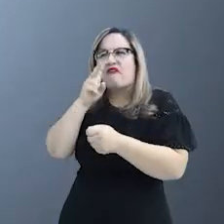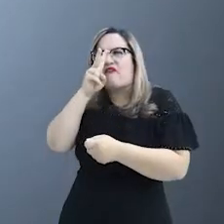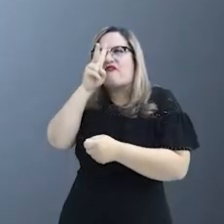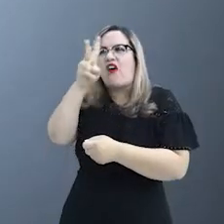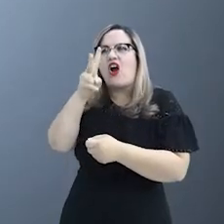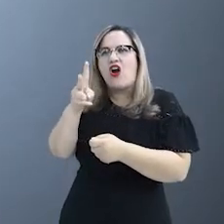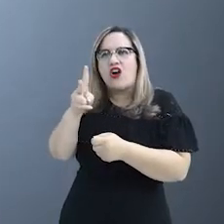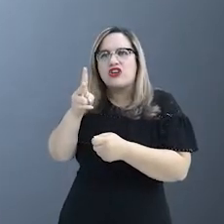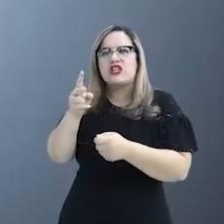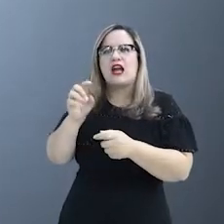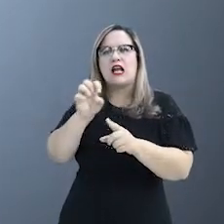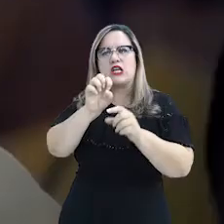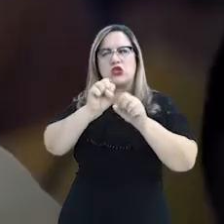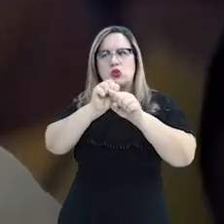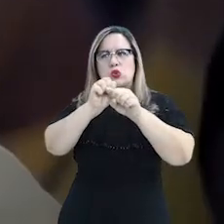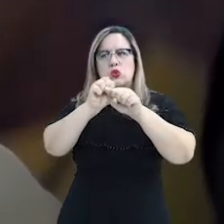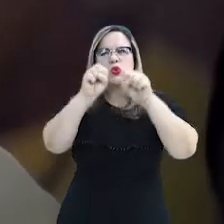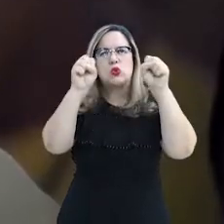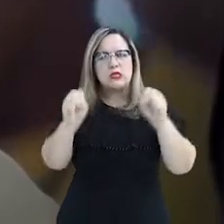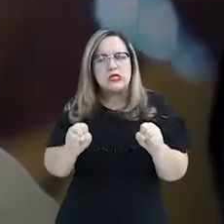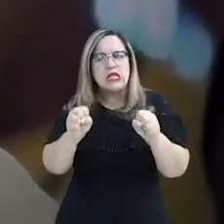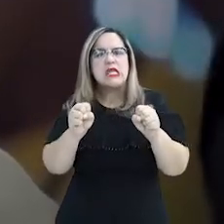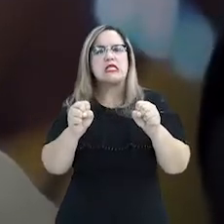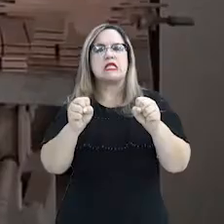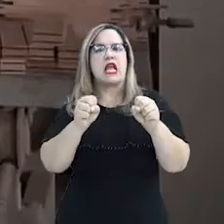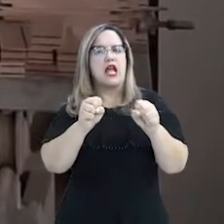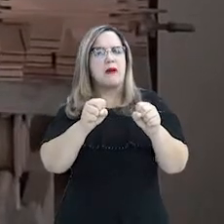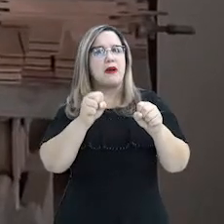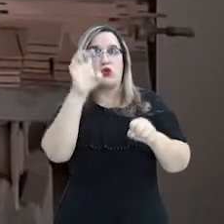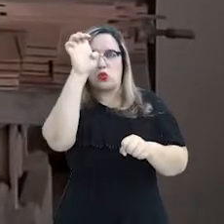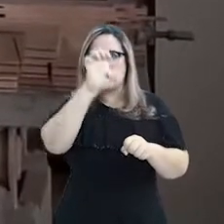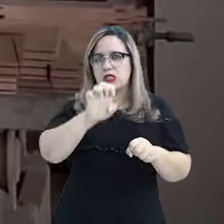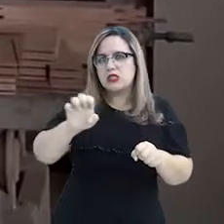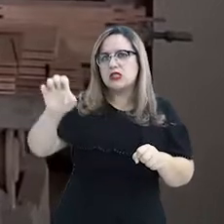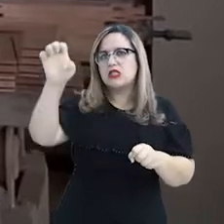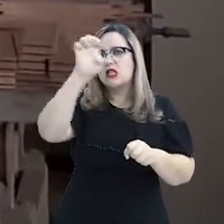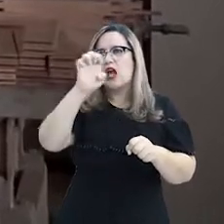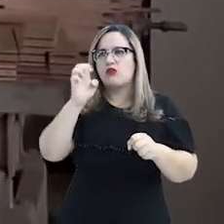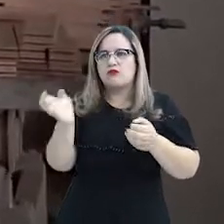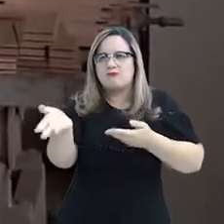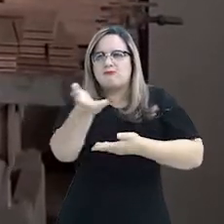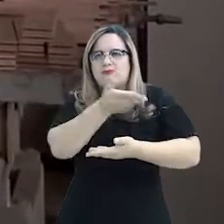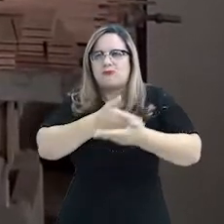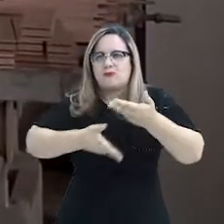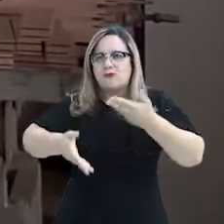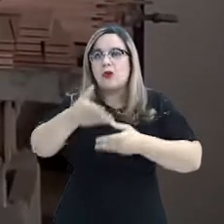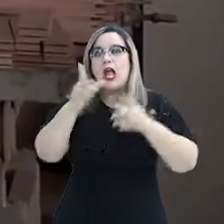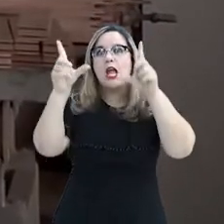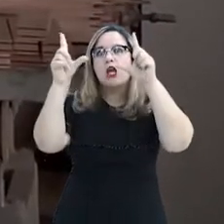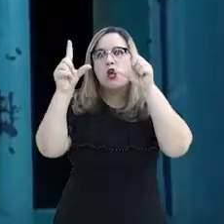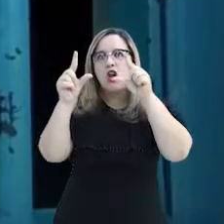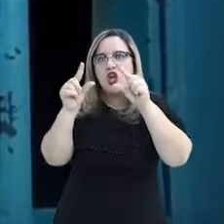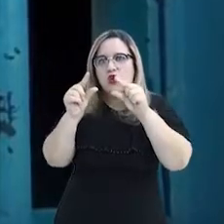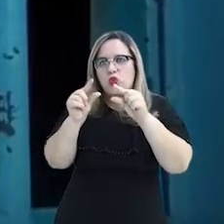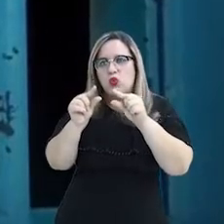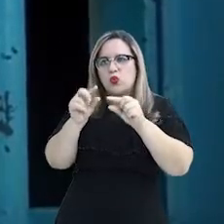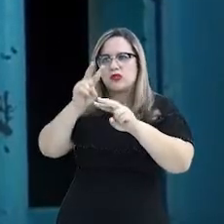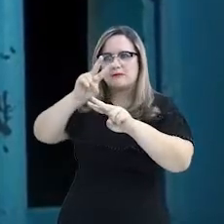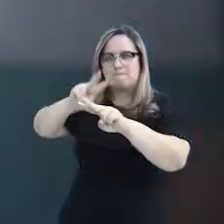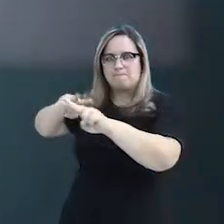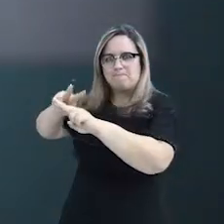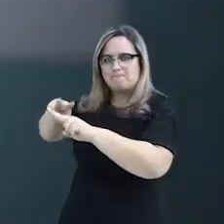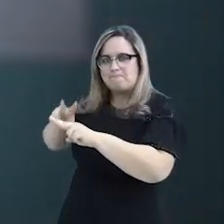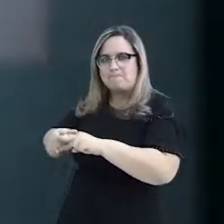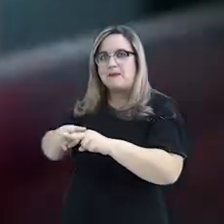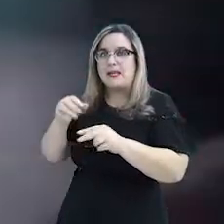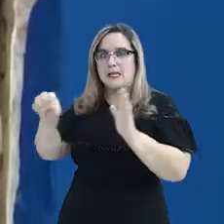a ressocialização nas unidades penais do Estado e assim reduzir a prática delituosa. Hoje, a